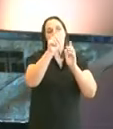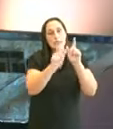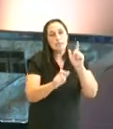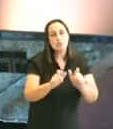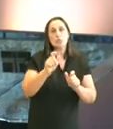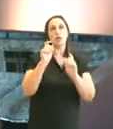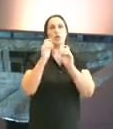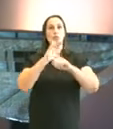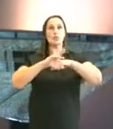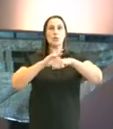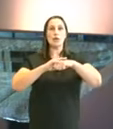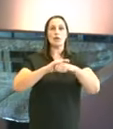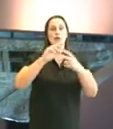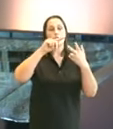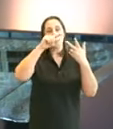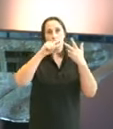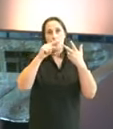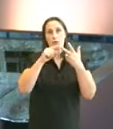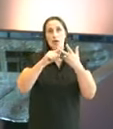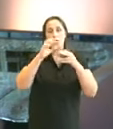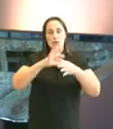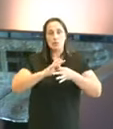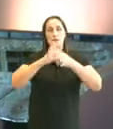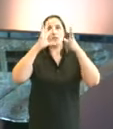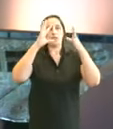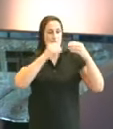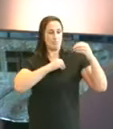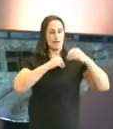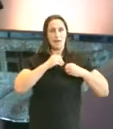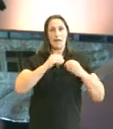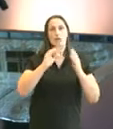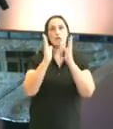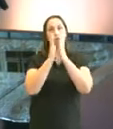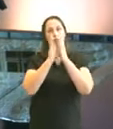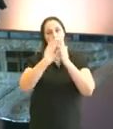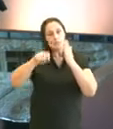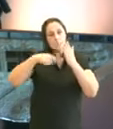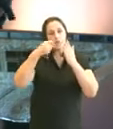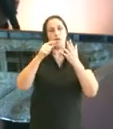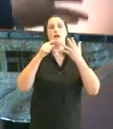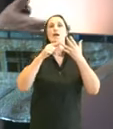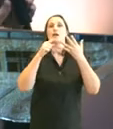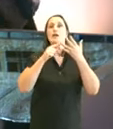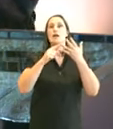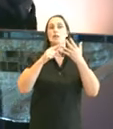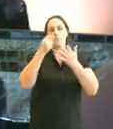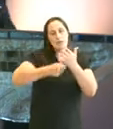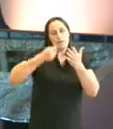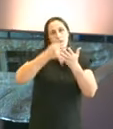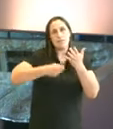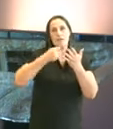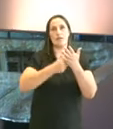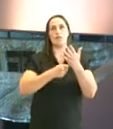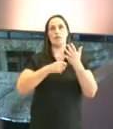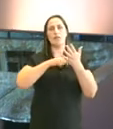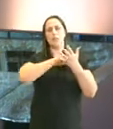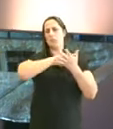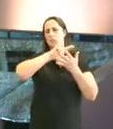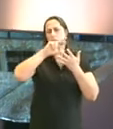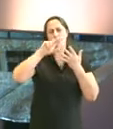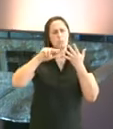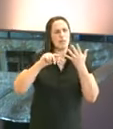sobre a oração de libertação de pecados, ele vai falar sobre a oração perseverante, enfim, ele vai